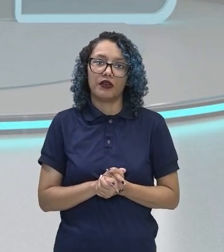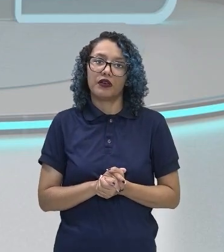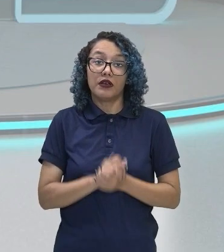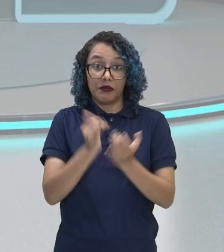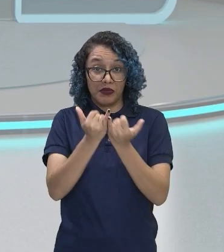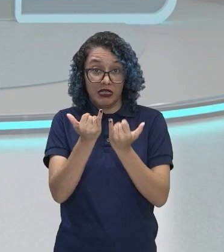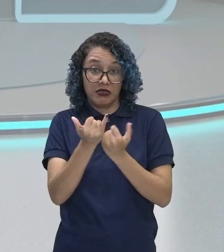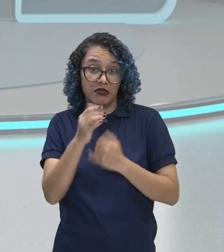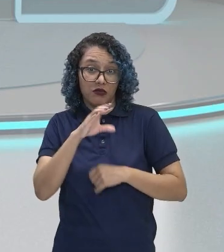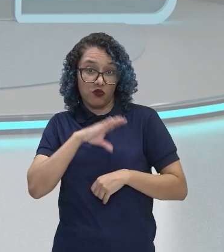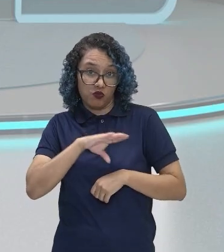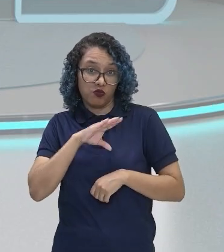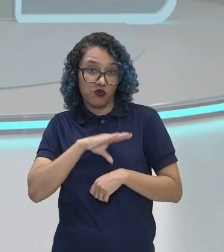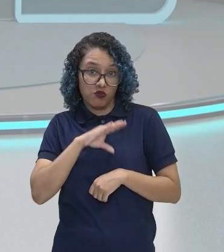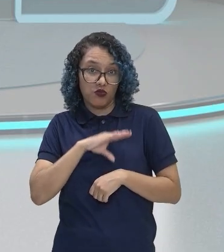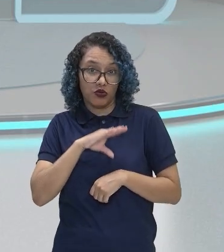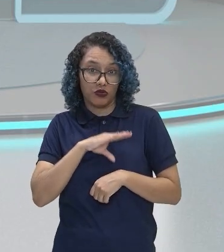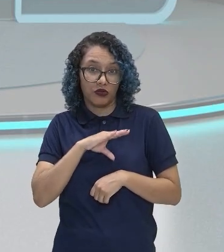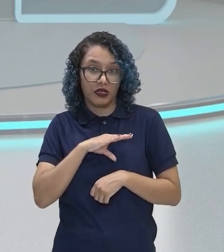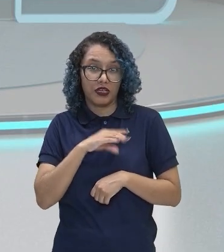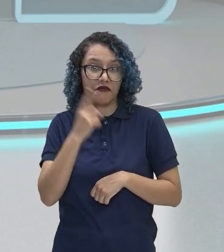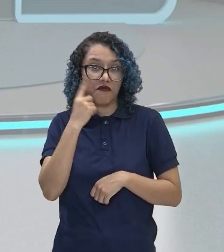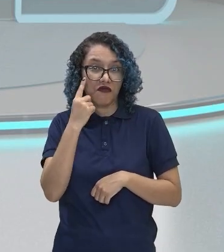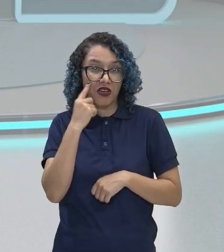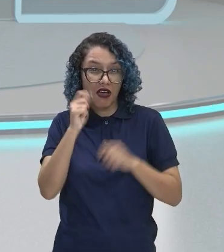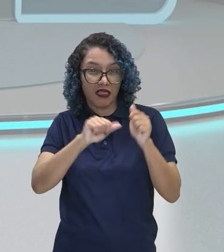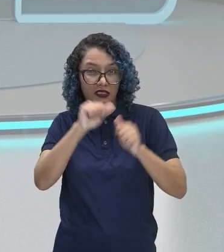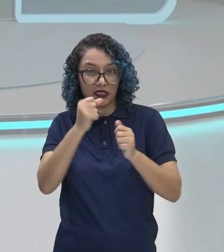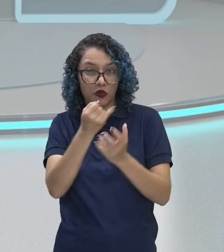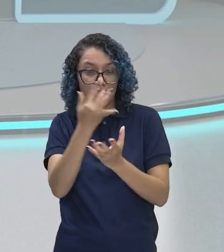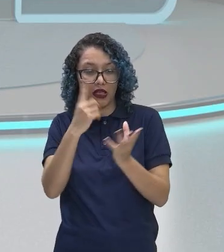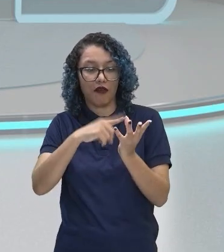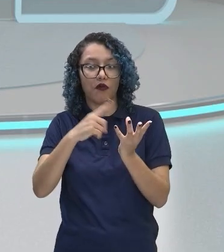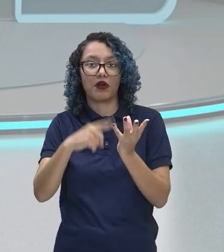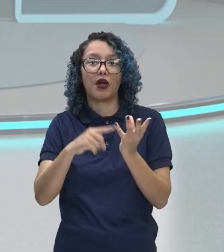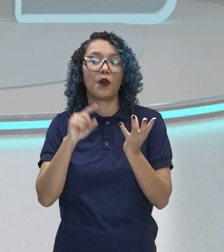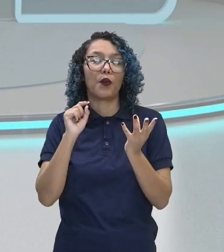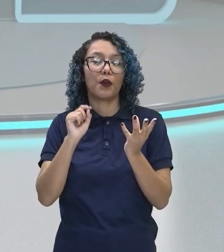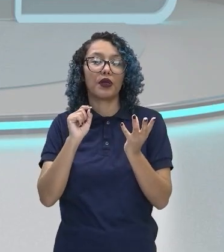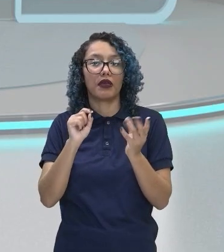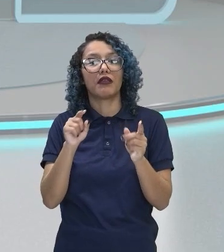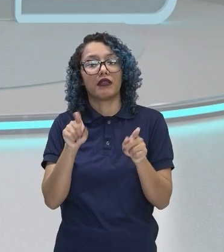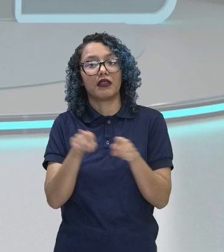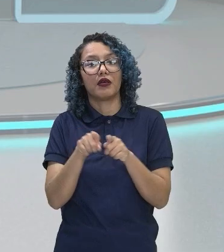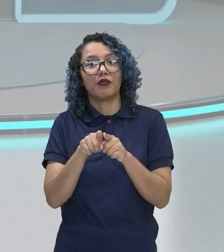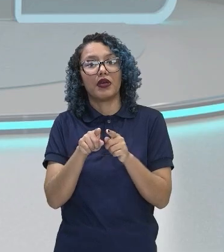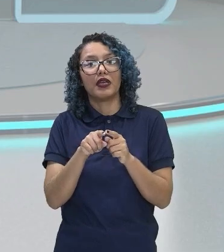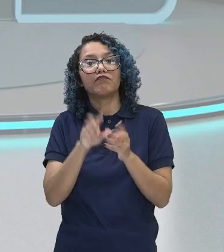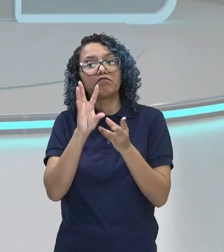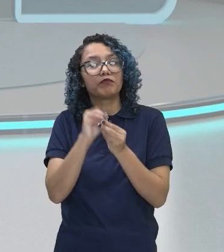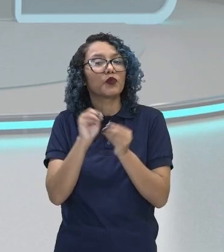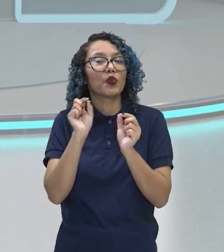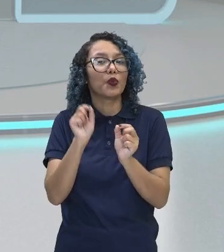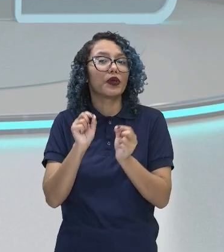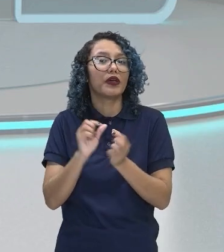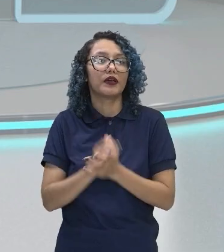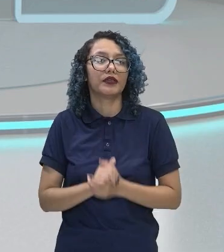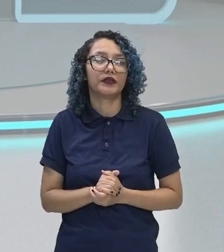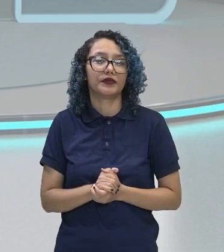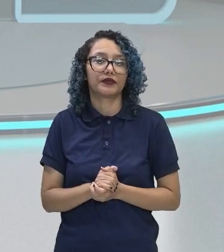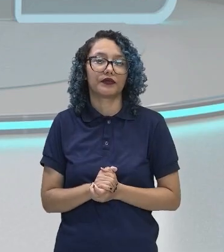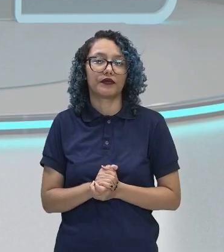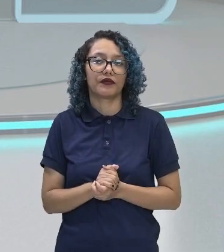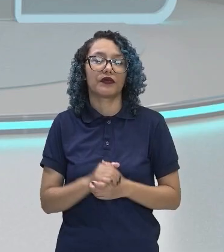nós utilizamos aqui, contando a quantidade de vogais, né, nós também chegaríamos à conclusão de que se trata de